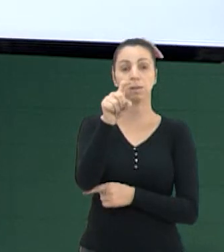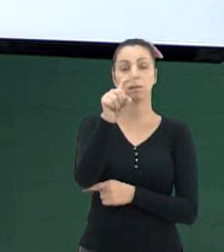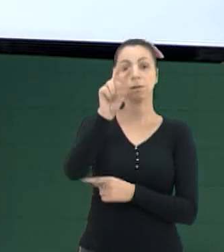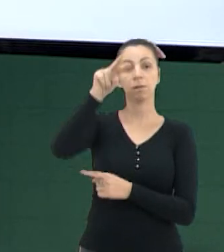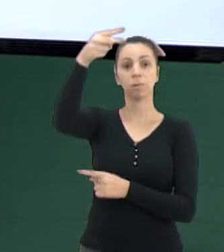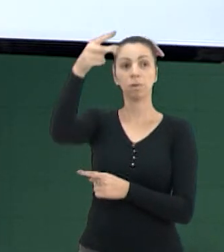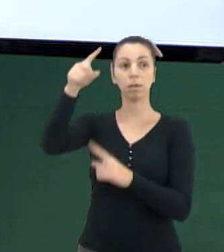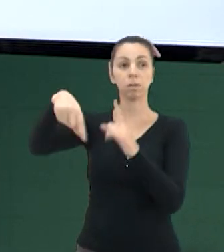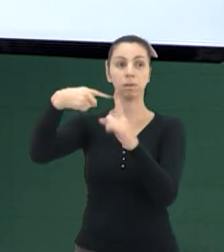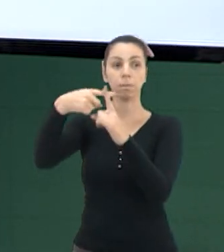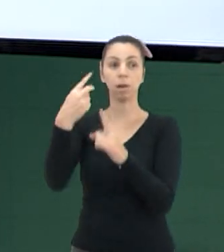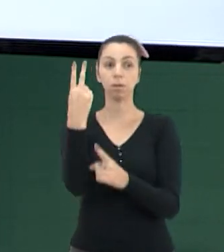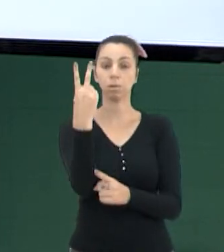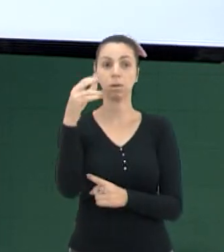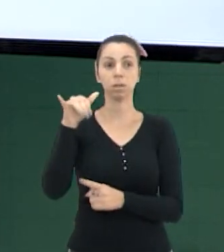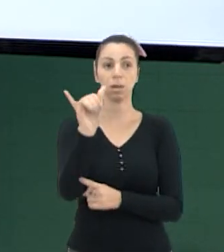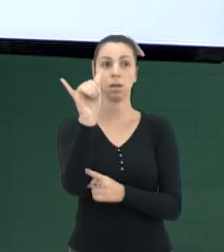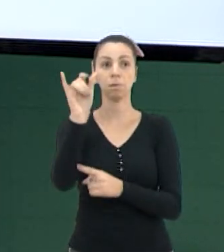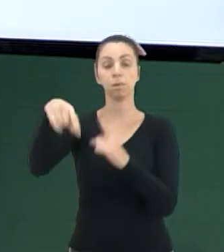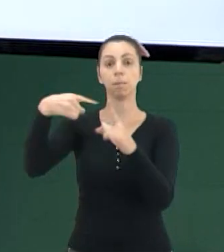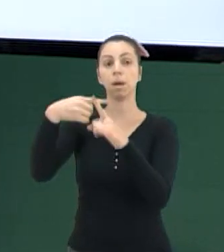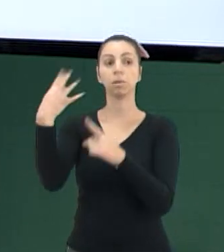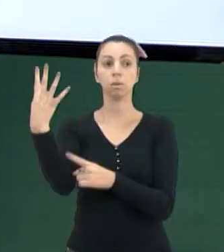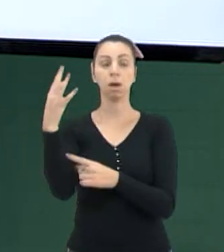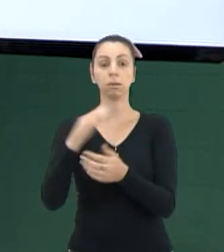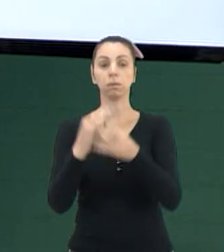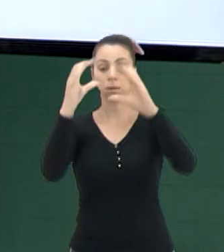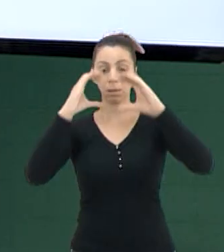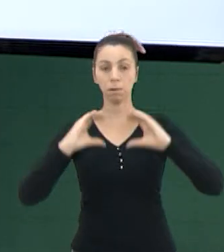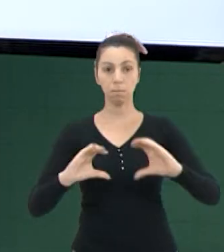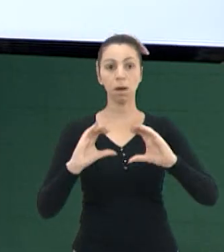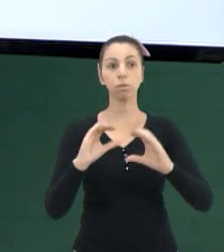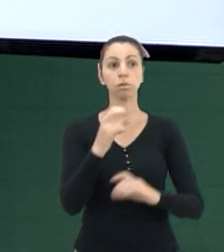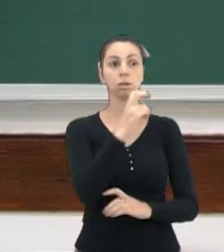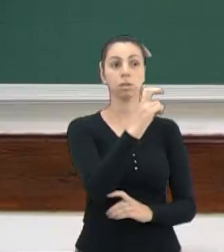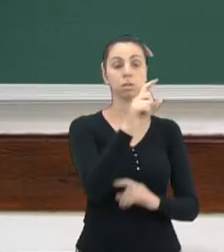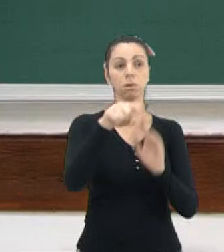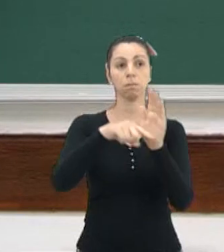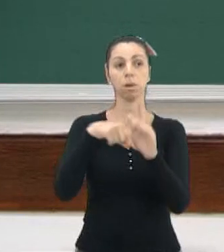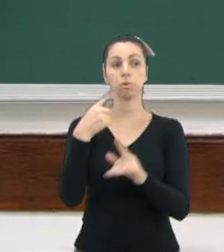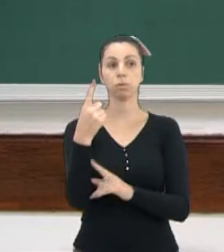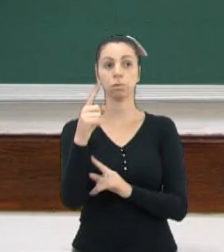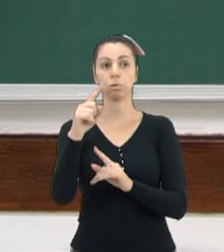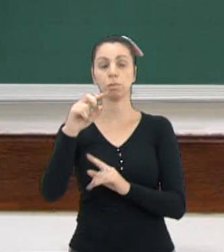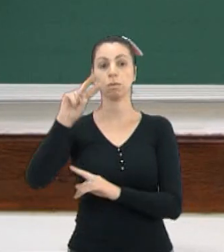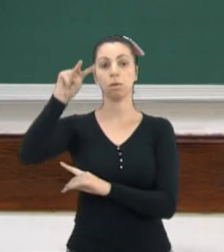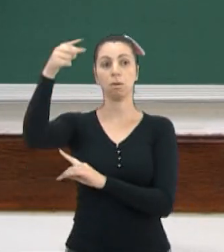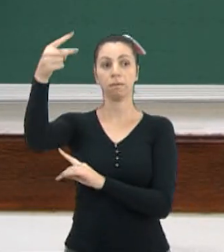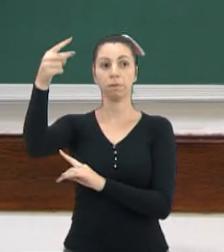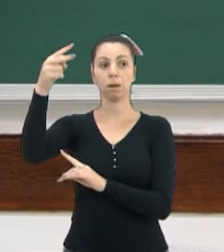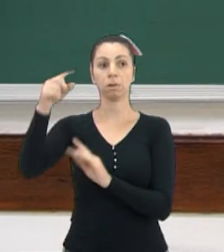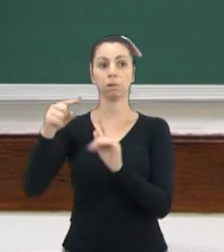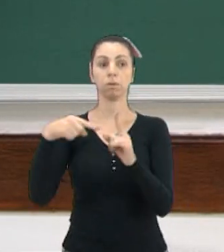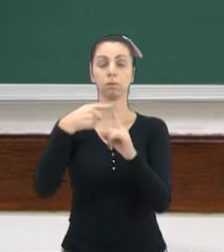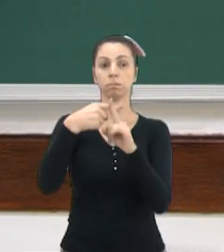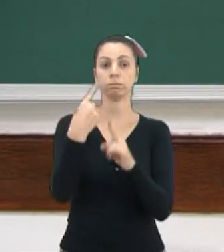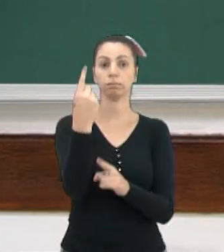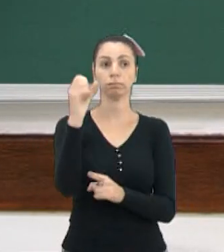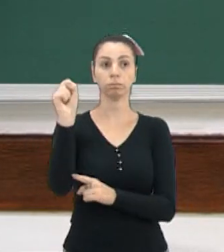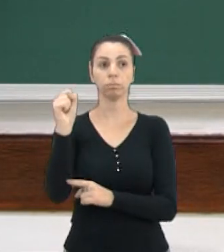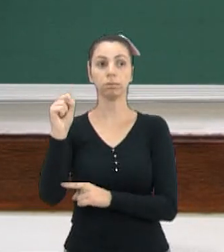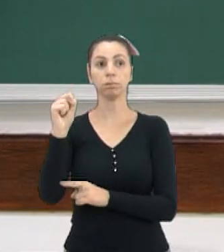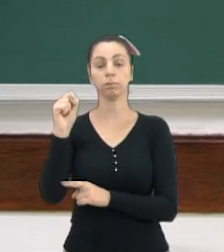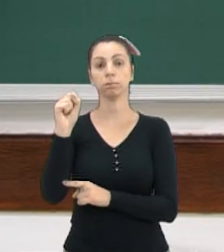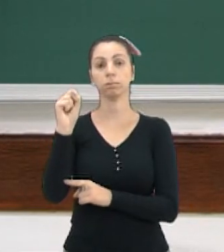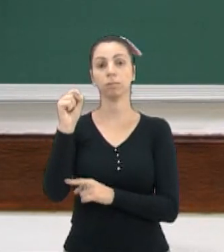quadrado mais 18 divididos por 3 e menos 43. Então, aqui eu tenho dois tipos de expressões.